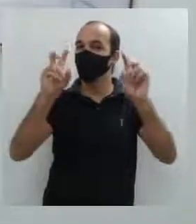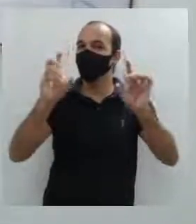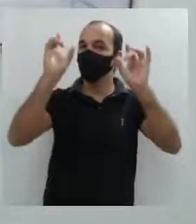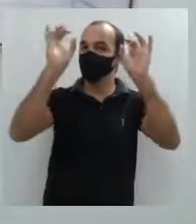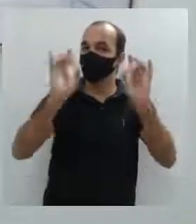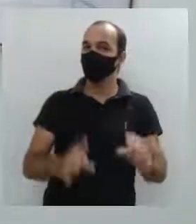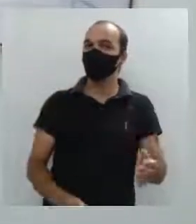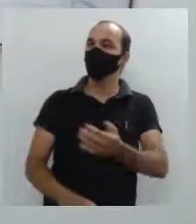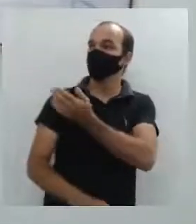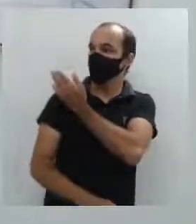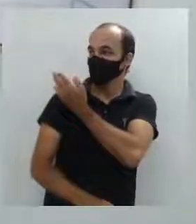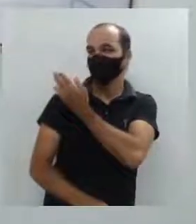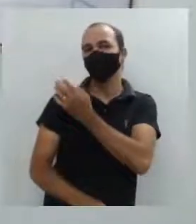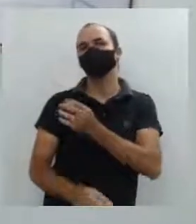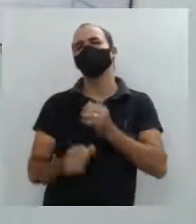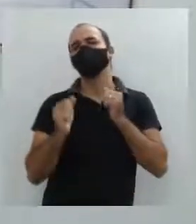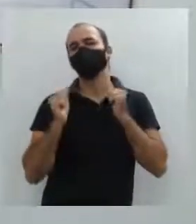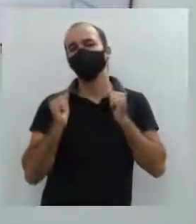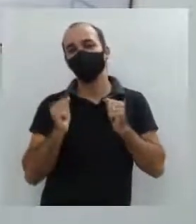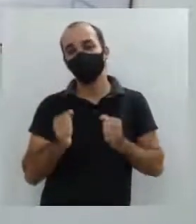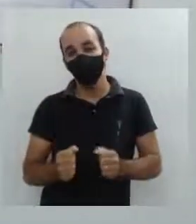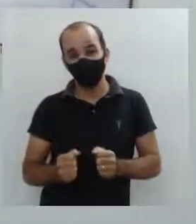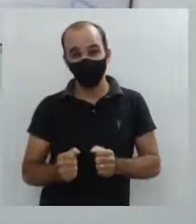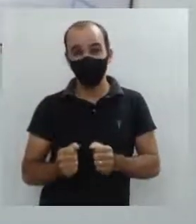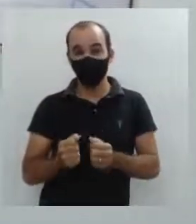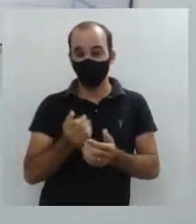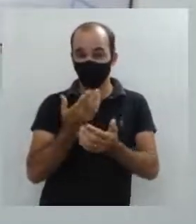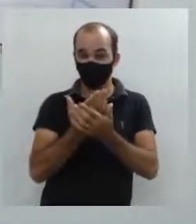Vocês vão poder aí acompanhar, vão poder